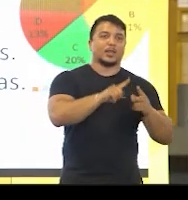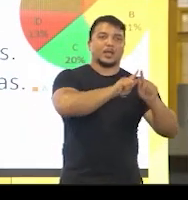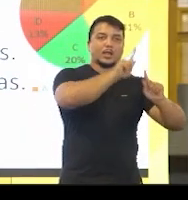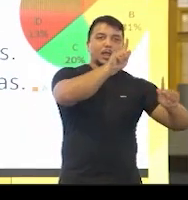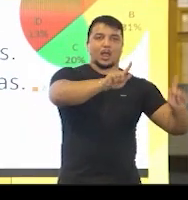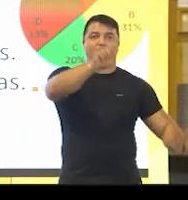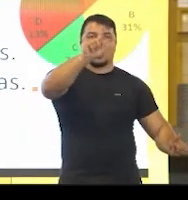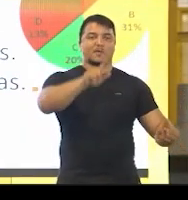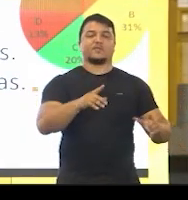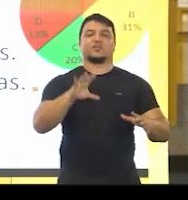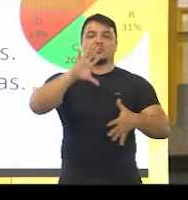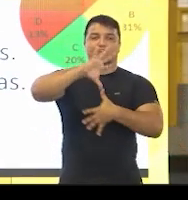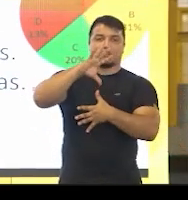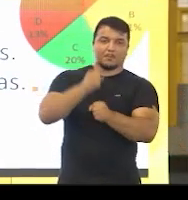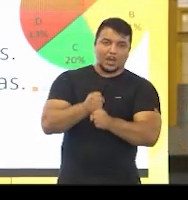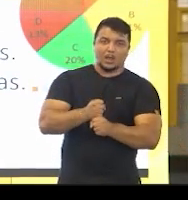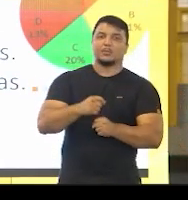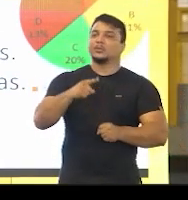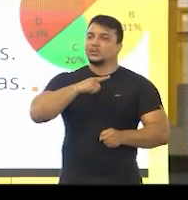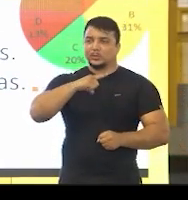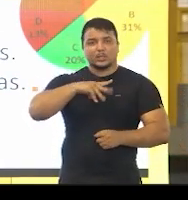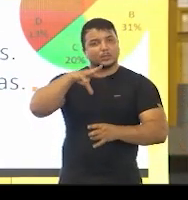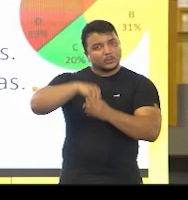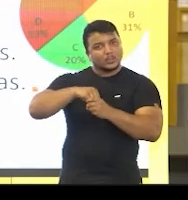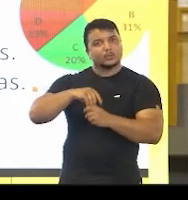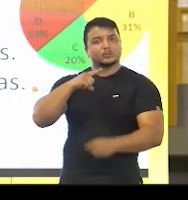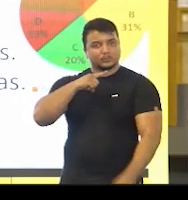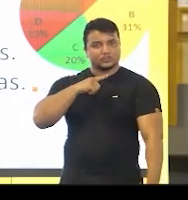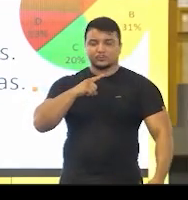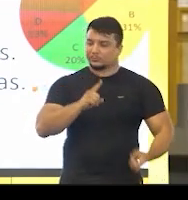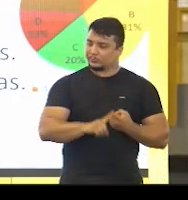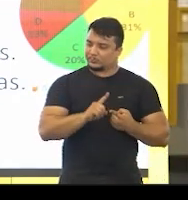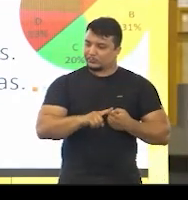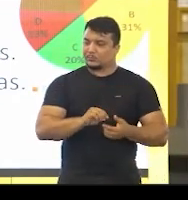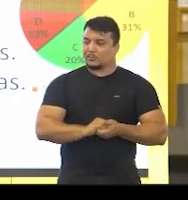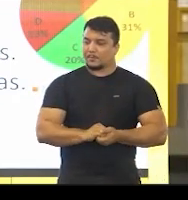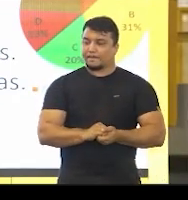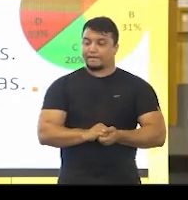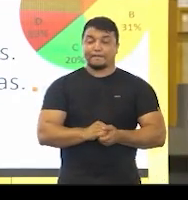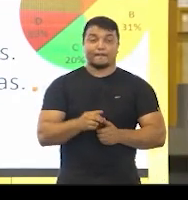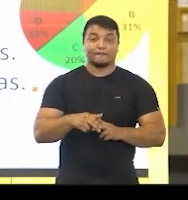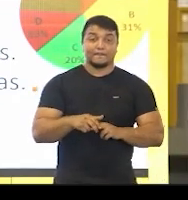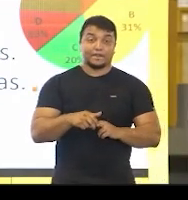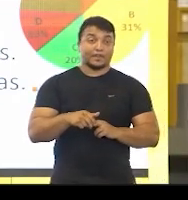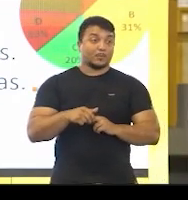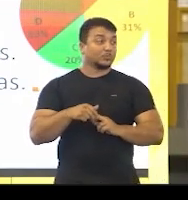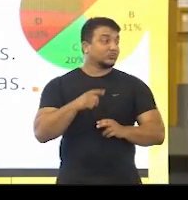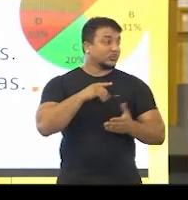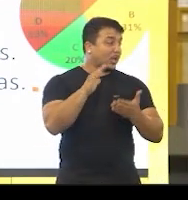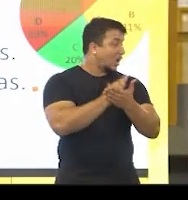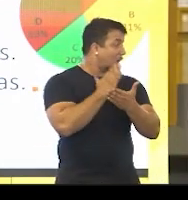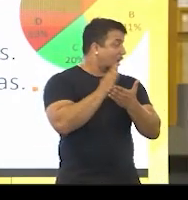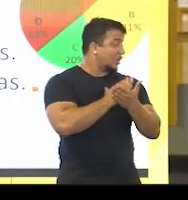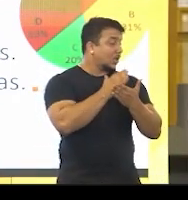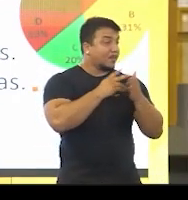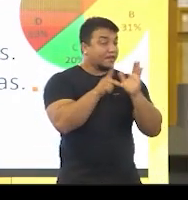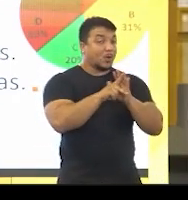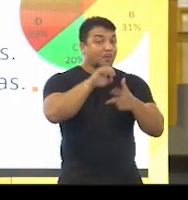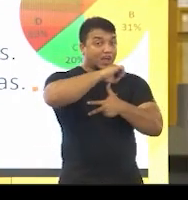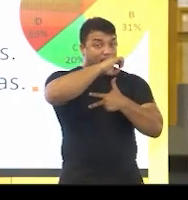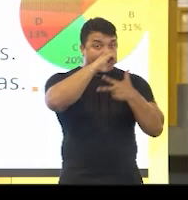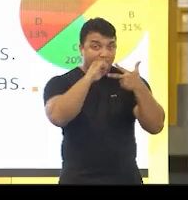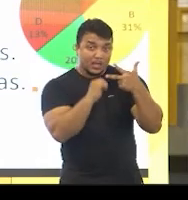gráficos, mapas estão aqui dentro dessa habilidade. Quando você abrir o seu caderninho do